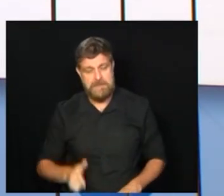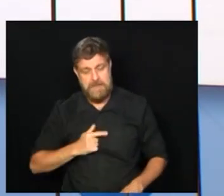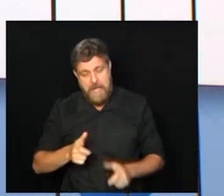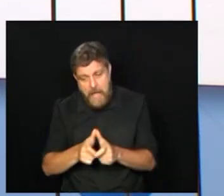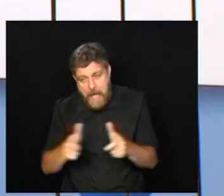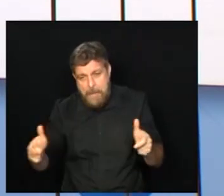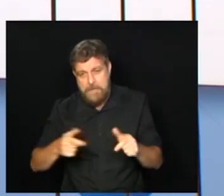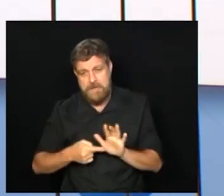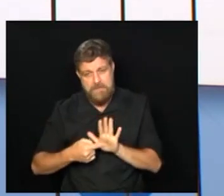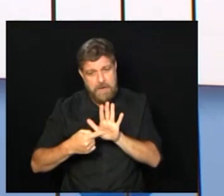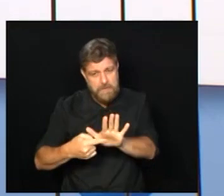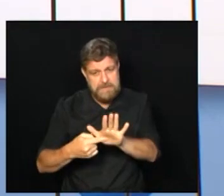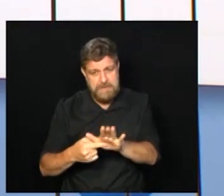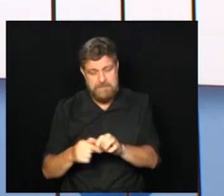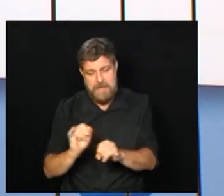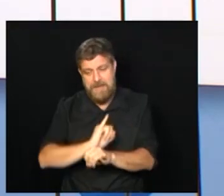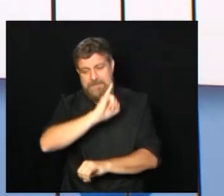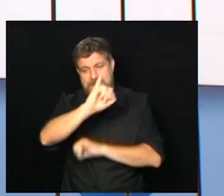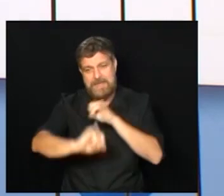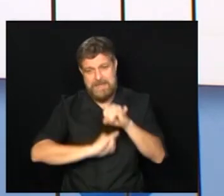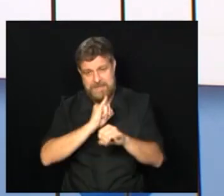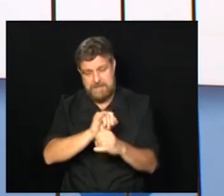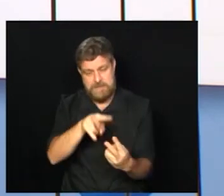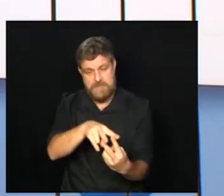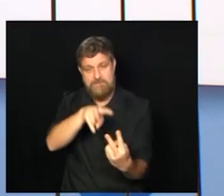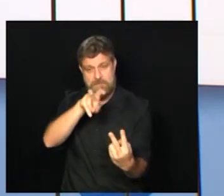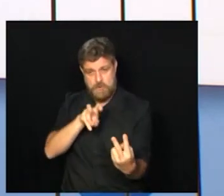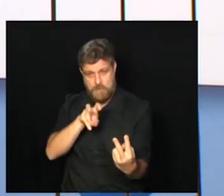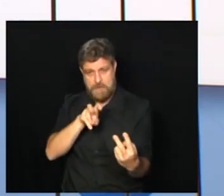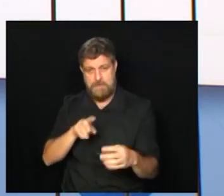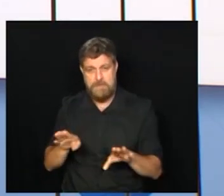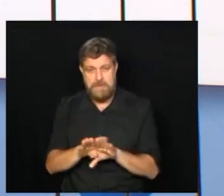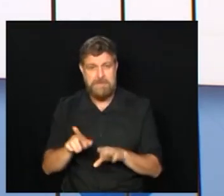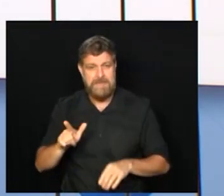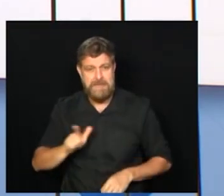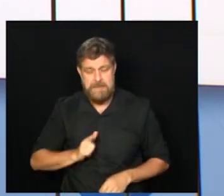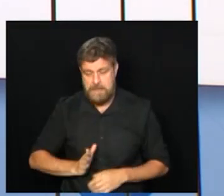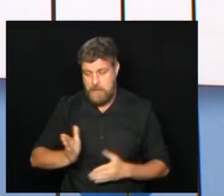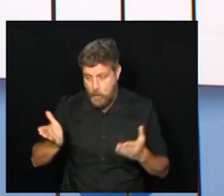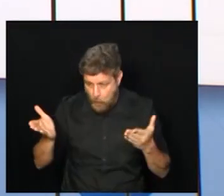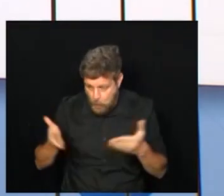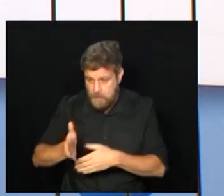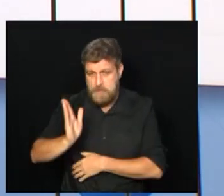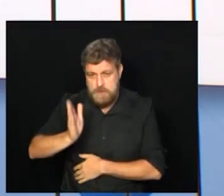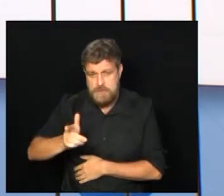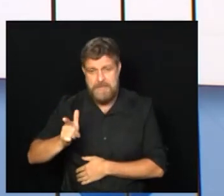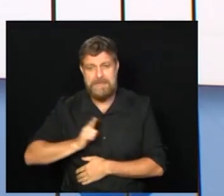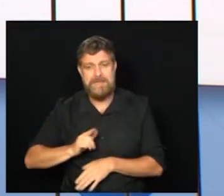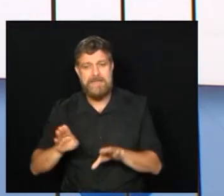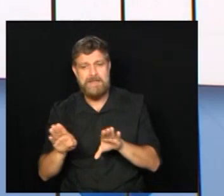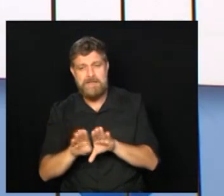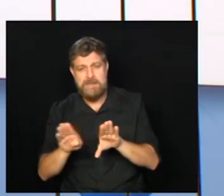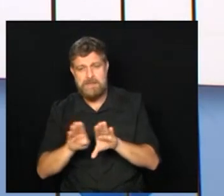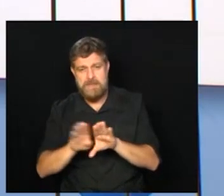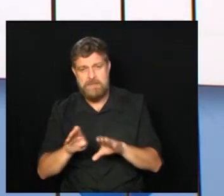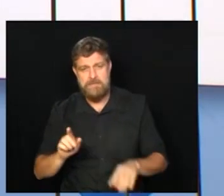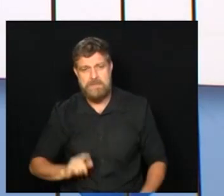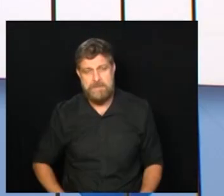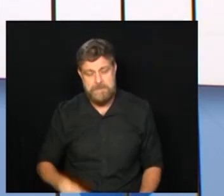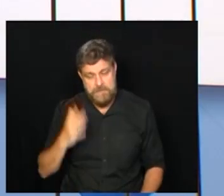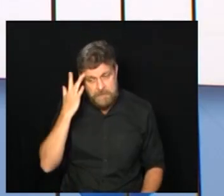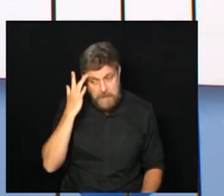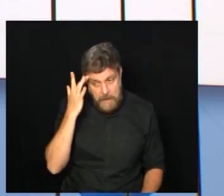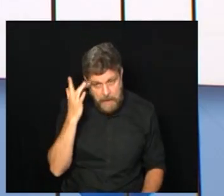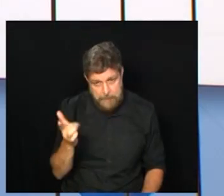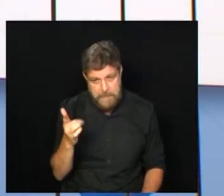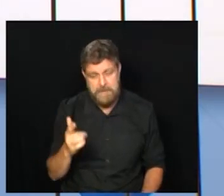parte todos feitos de forma virtual. Então, a gente já tem evento hoje, temos também evento